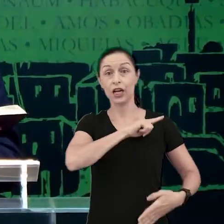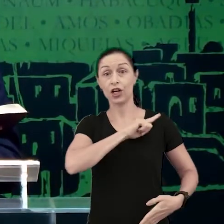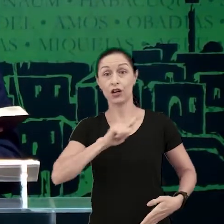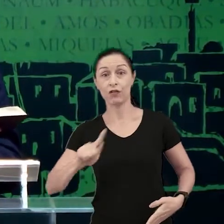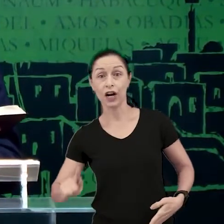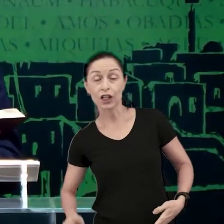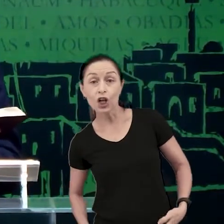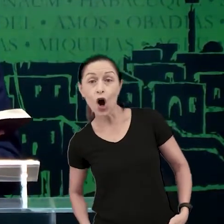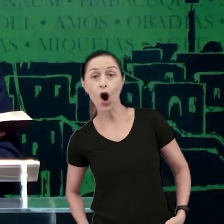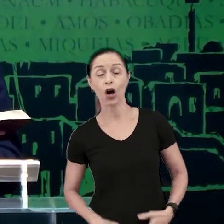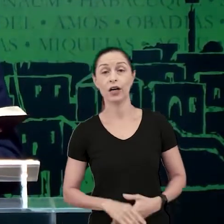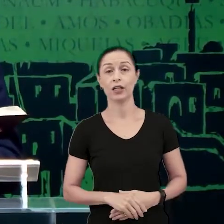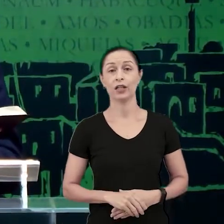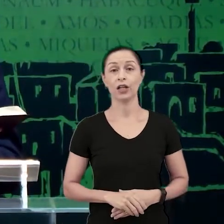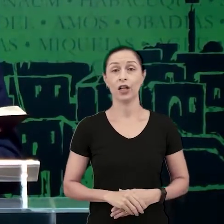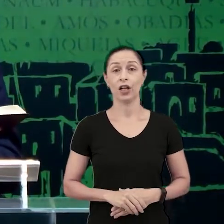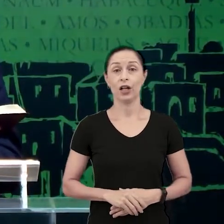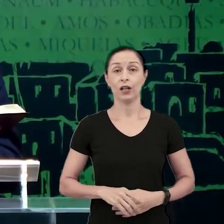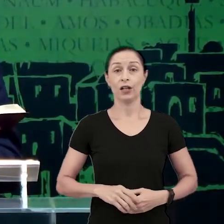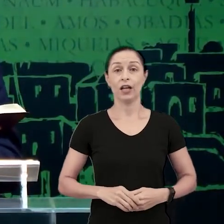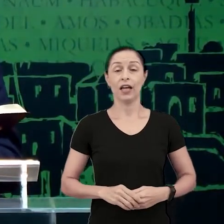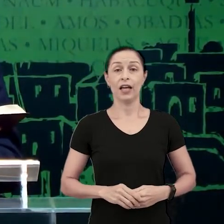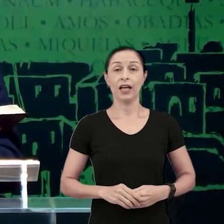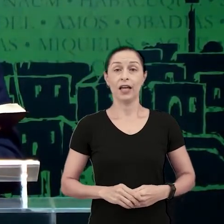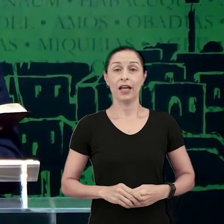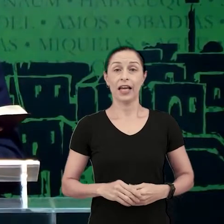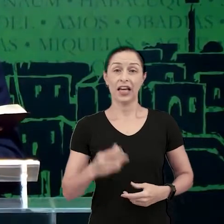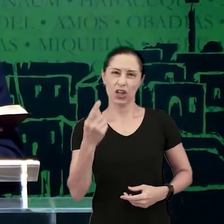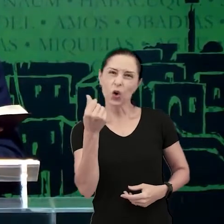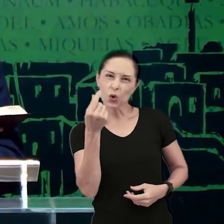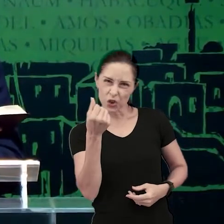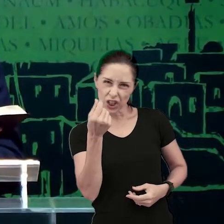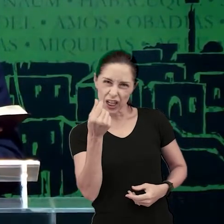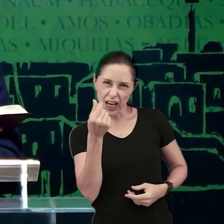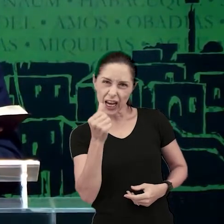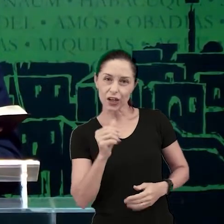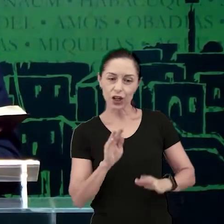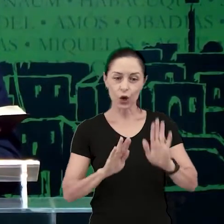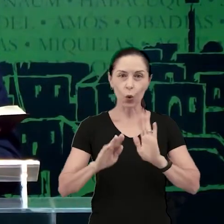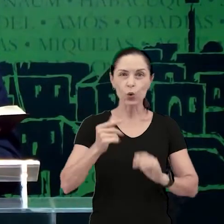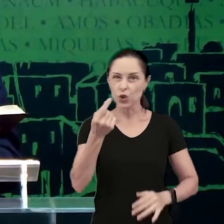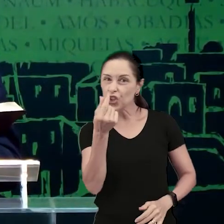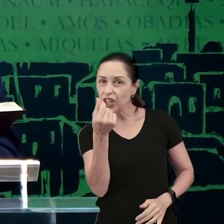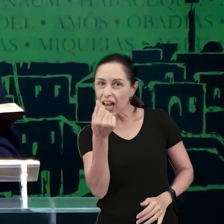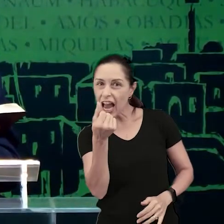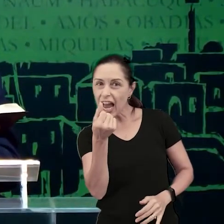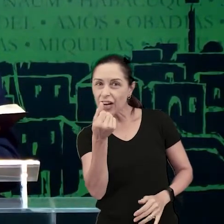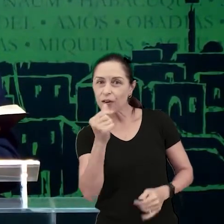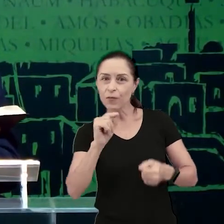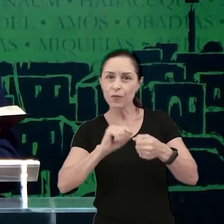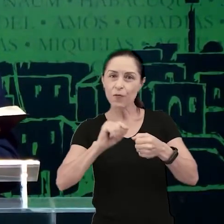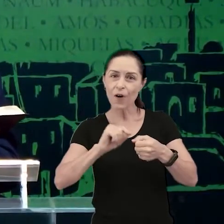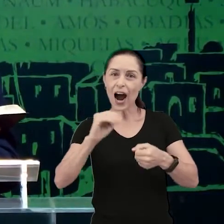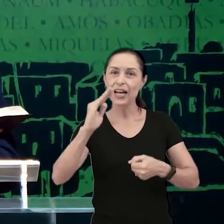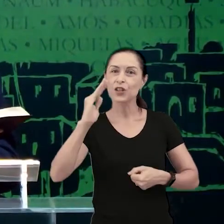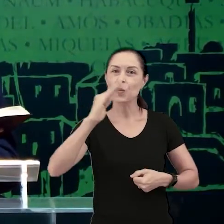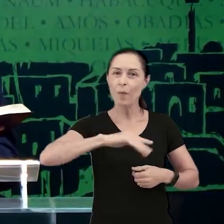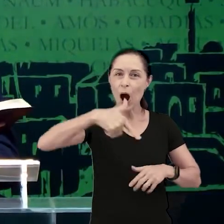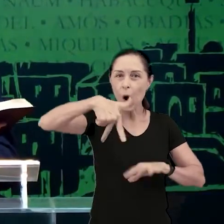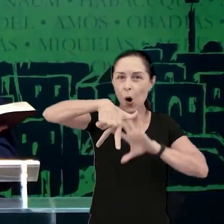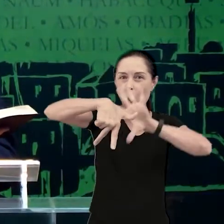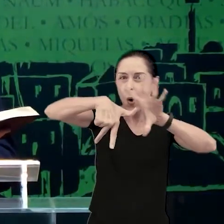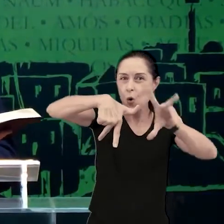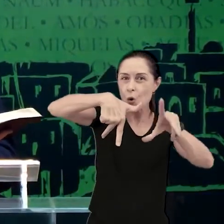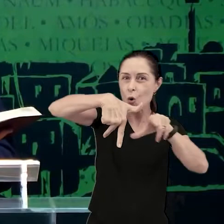que detém o poder econômico, fala dos maus desejos da sua alma, e assim diz o texto, todos